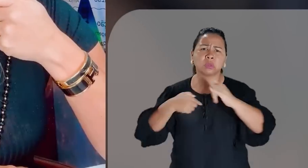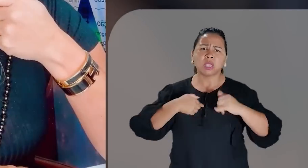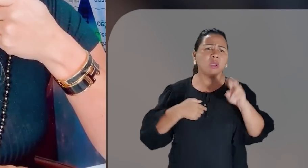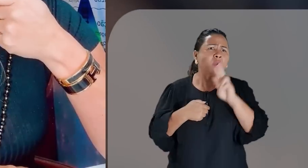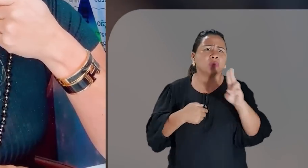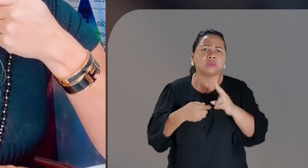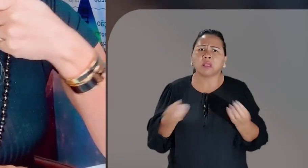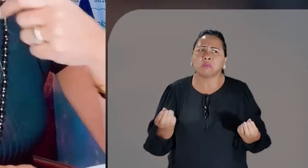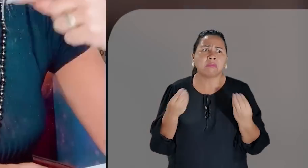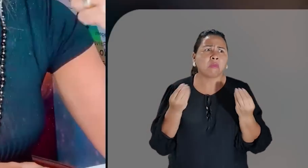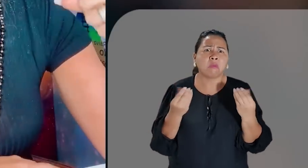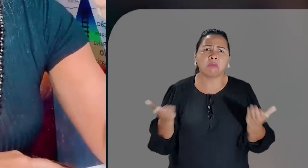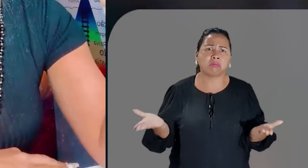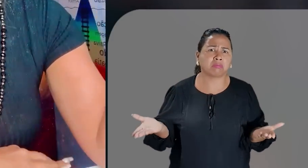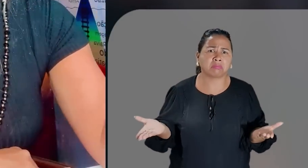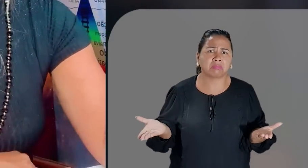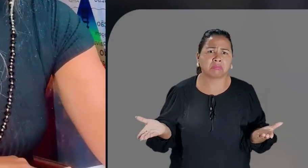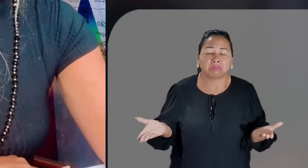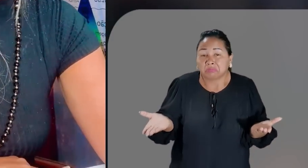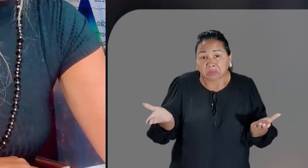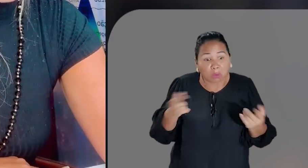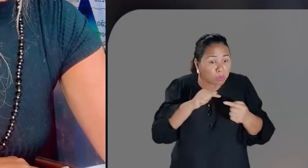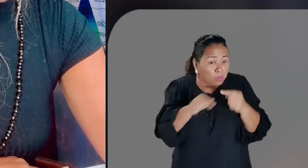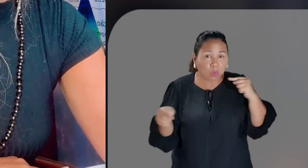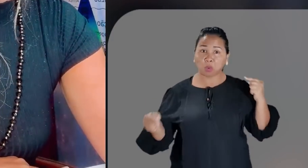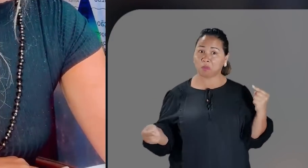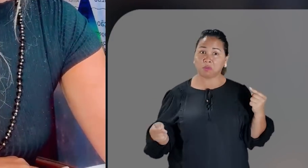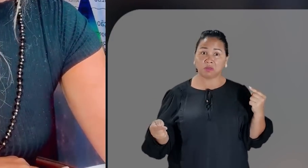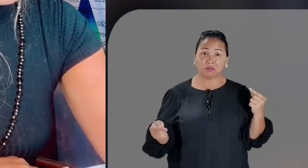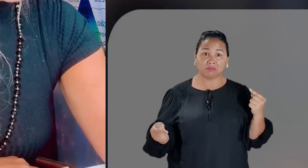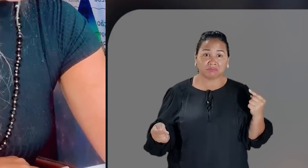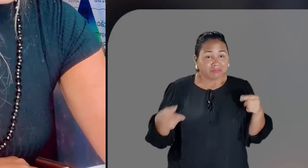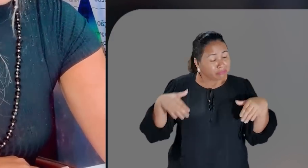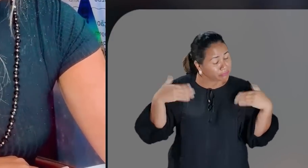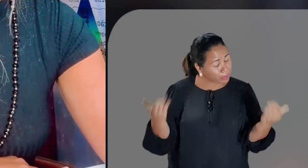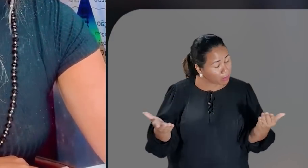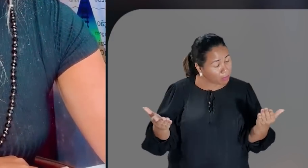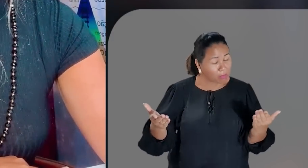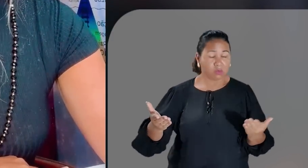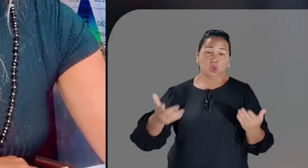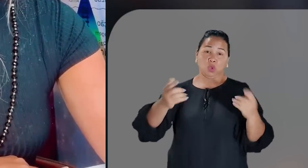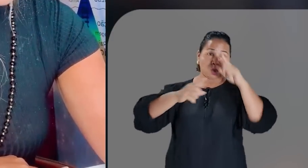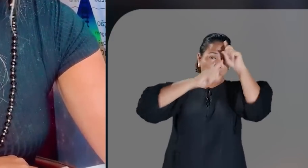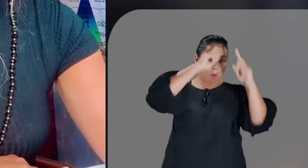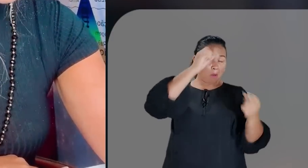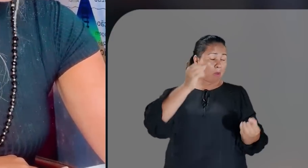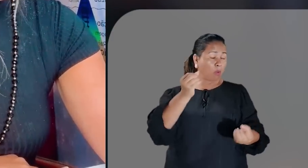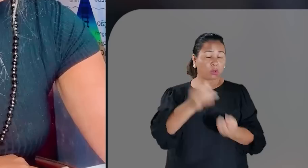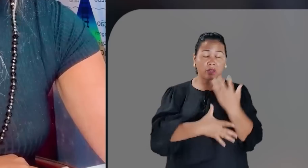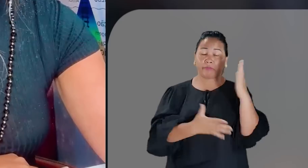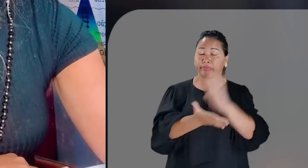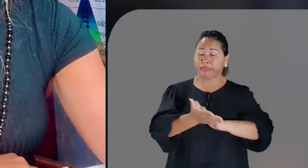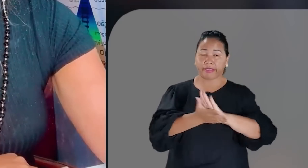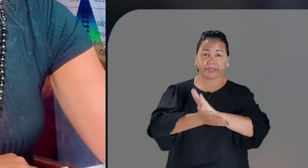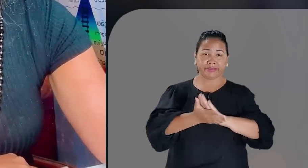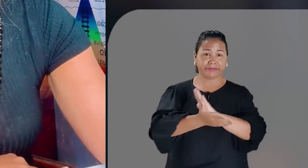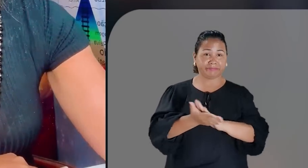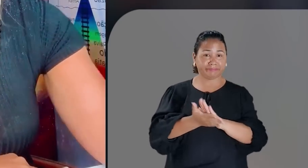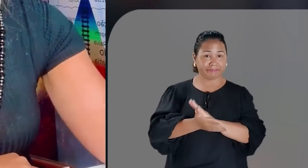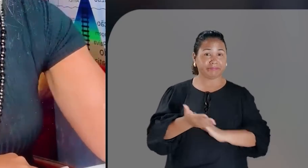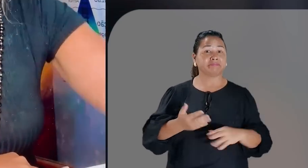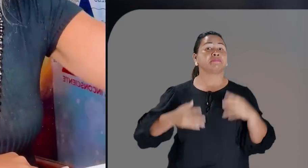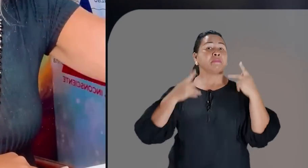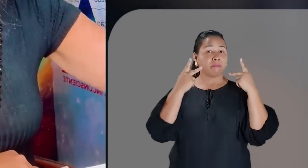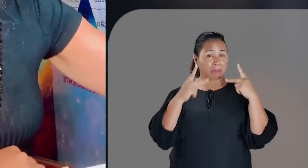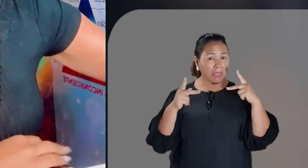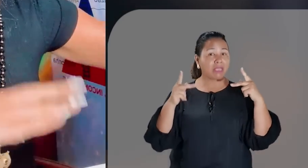avião? Qual a utilidade dele na minha vida? Então eu não vou cocriar um avião. Puta que pariu, essa aqui é a resposta assim,